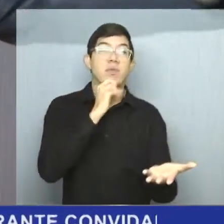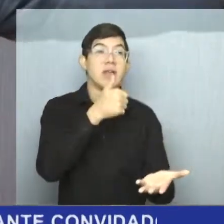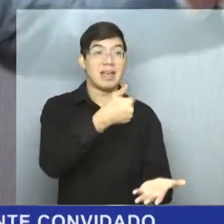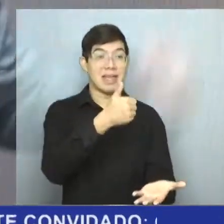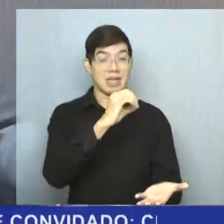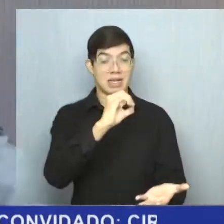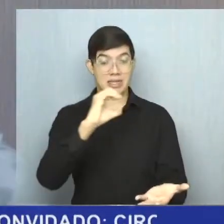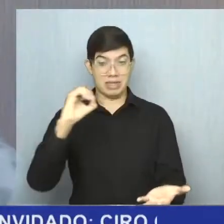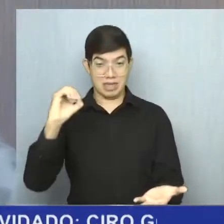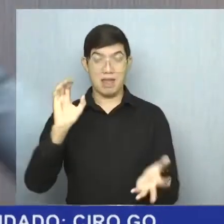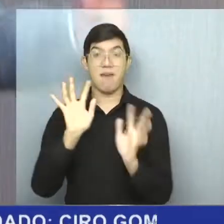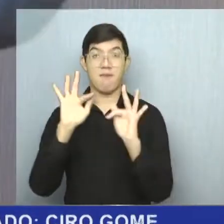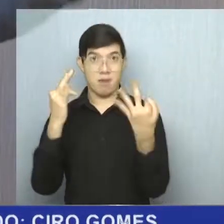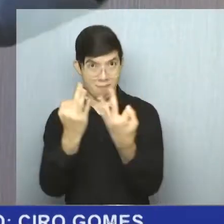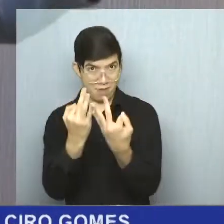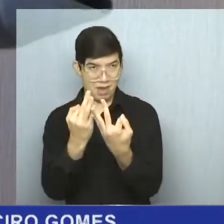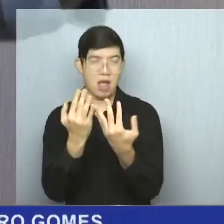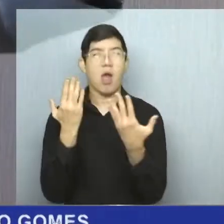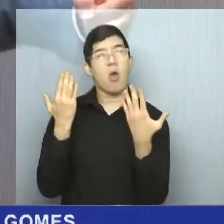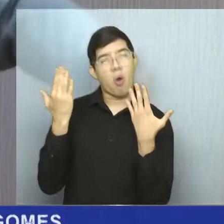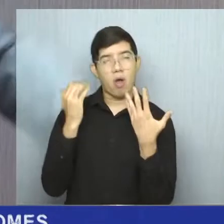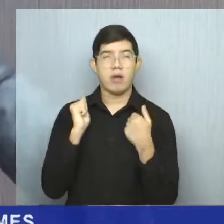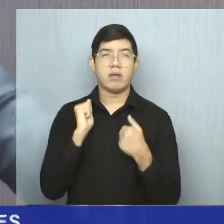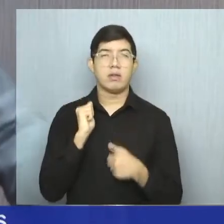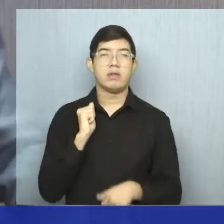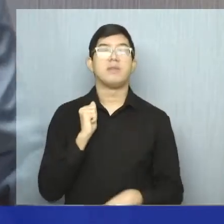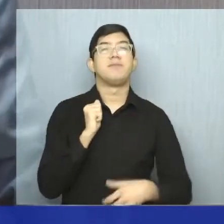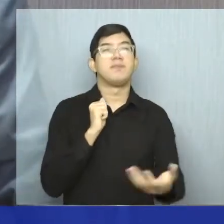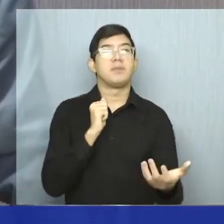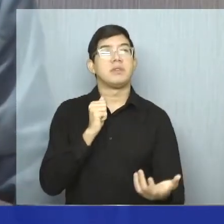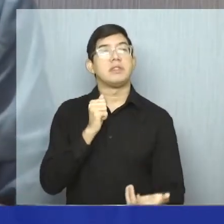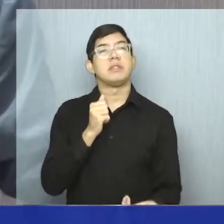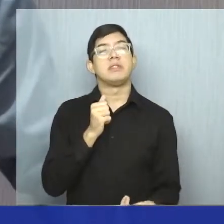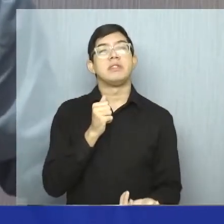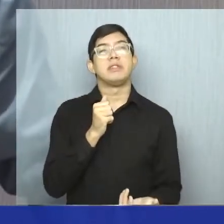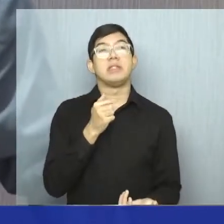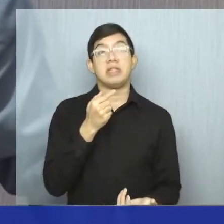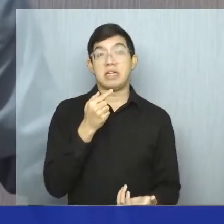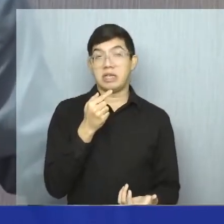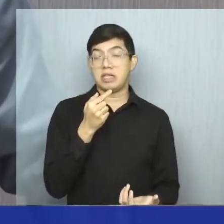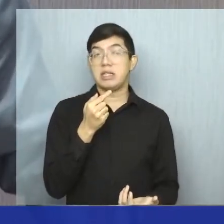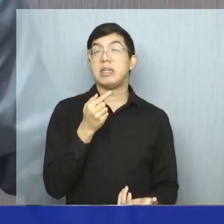estão aqui dentro. 65 milhões de pessoas estão no SPC.